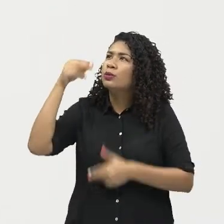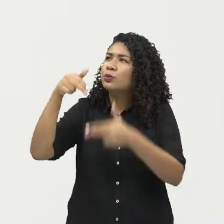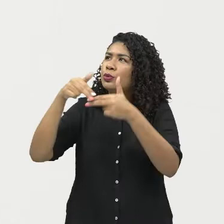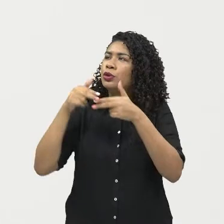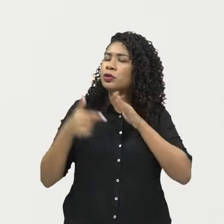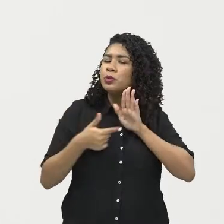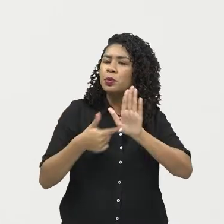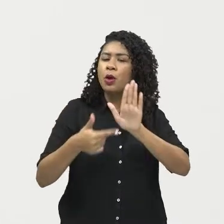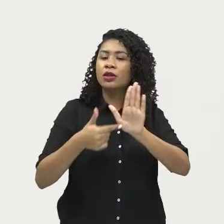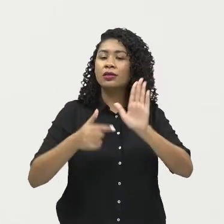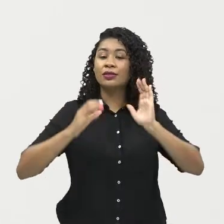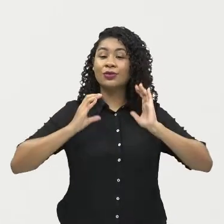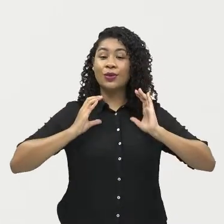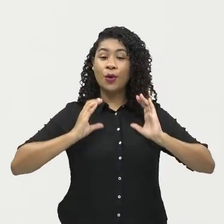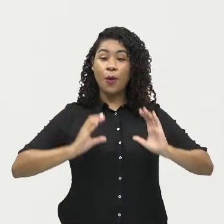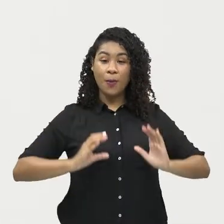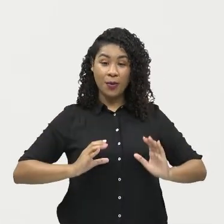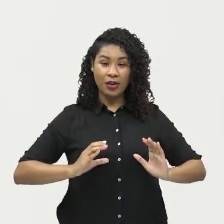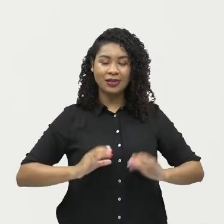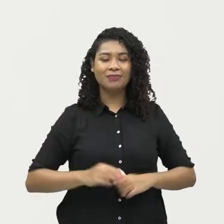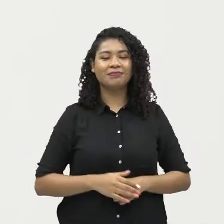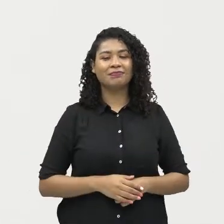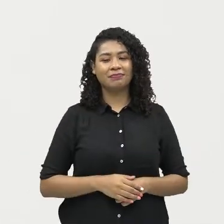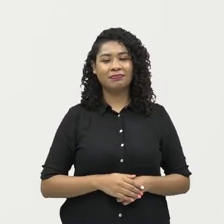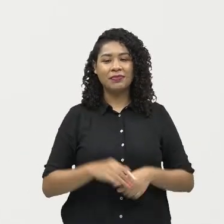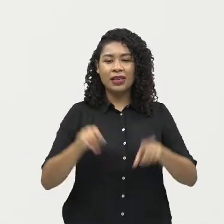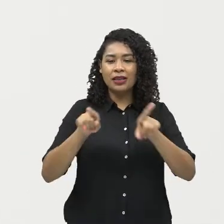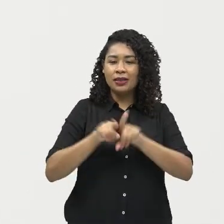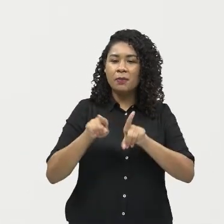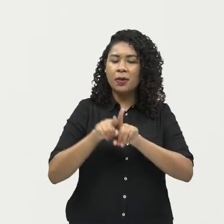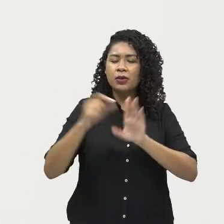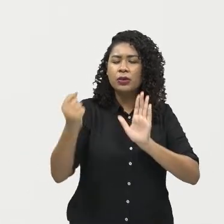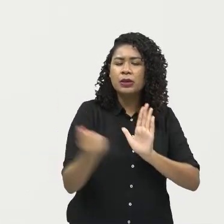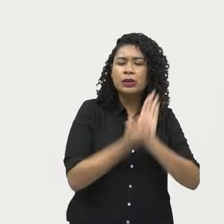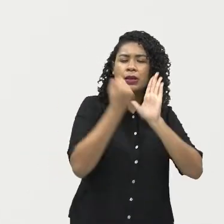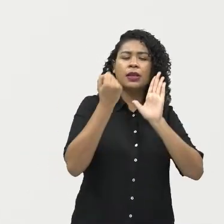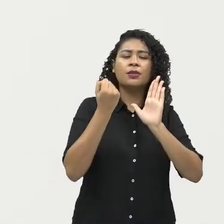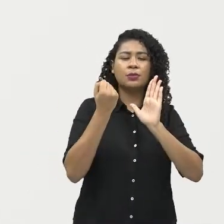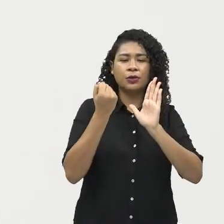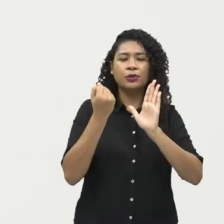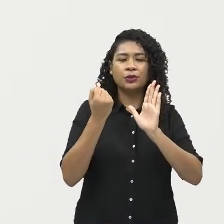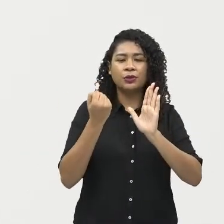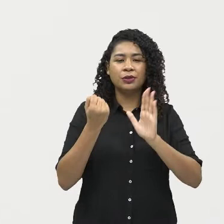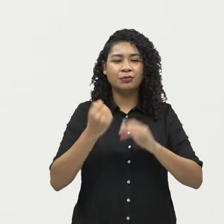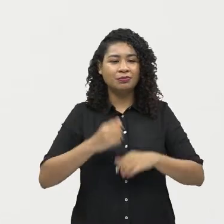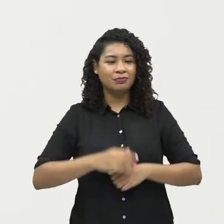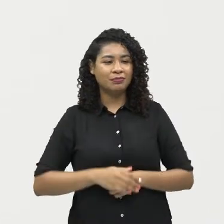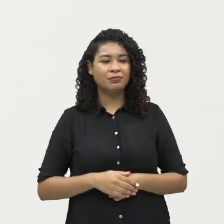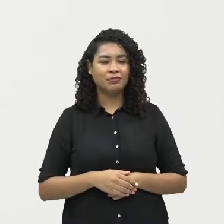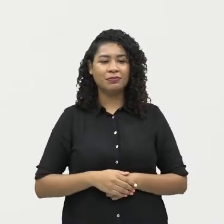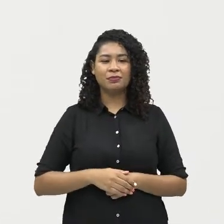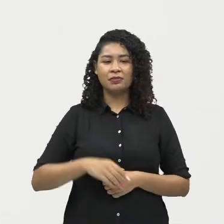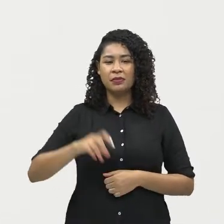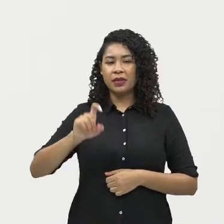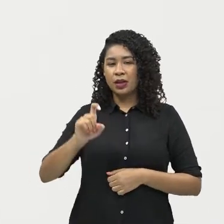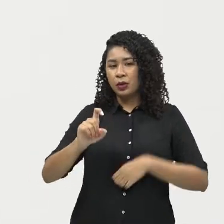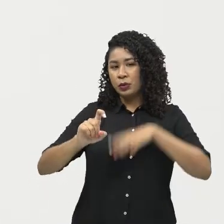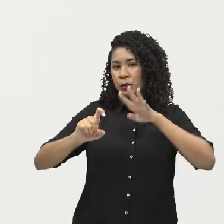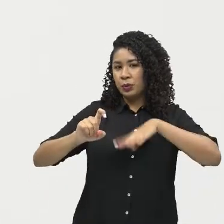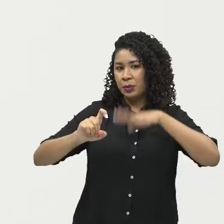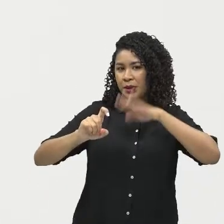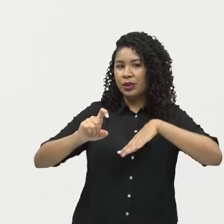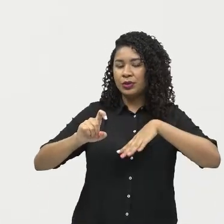se manifesta nos símbolos, nos mitos e nos ritos, né?